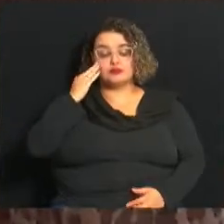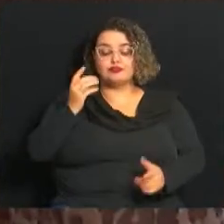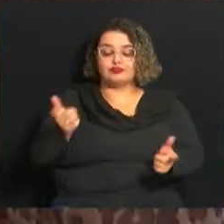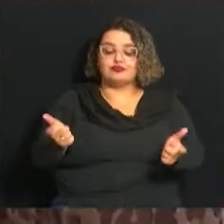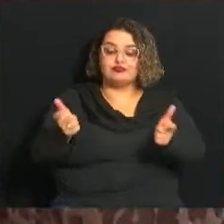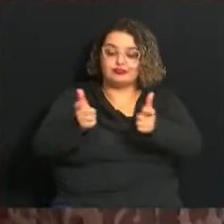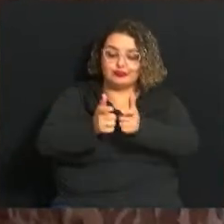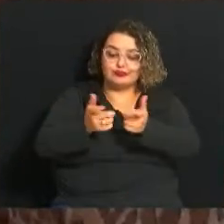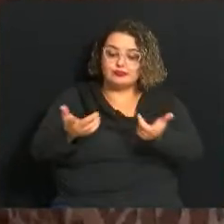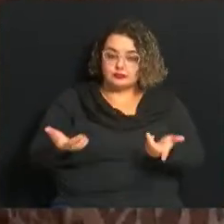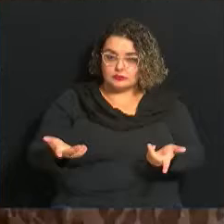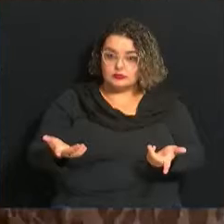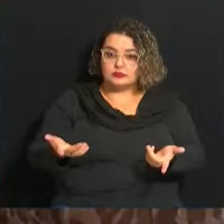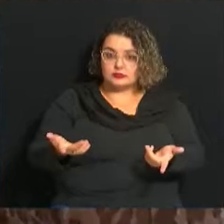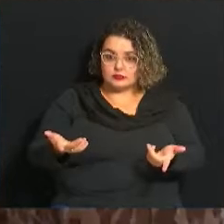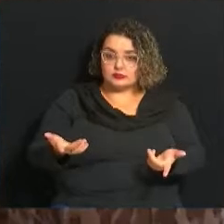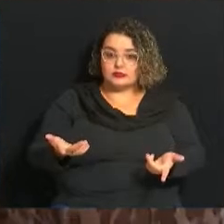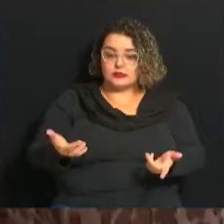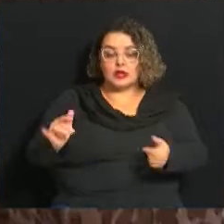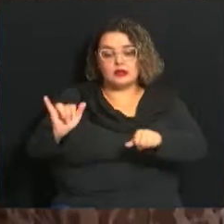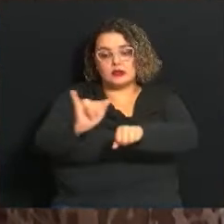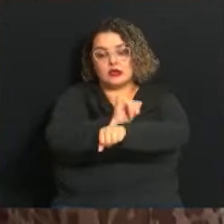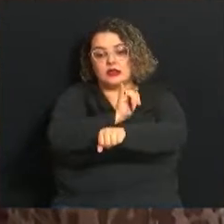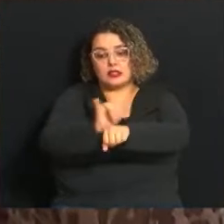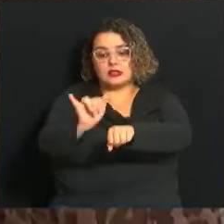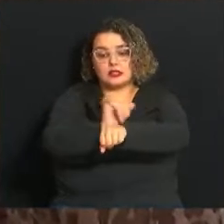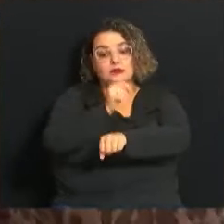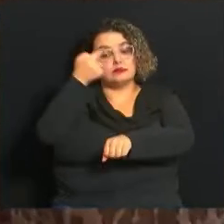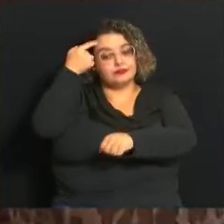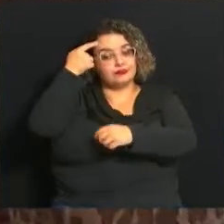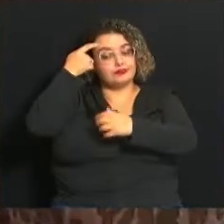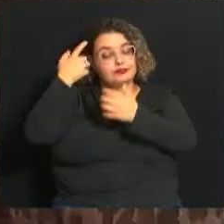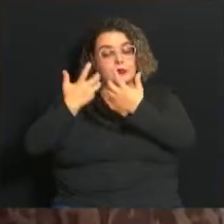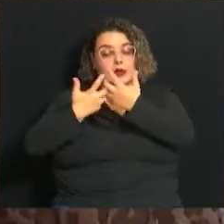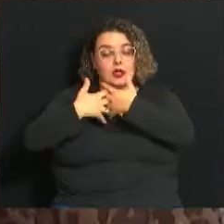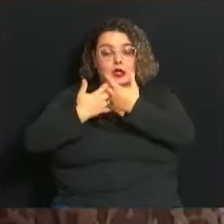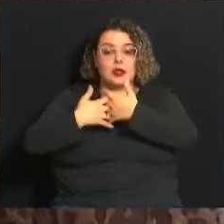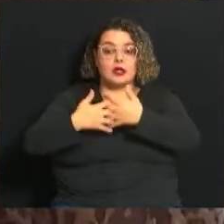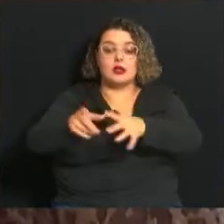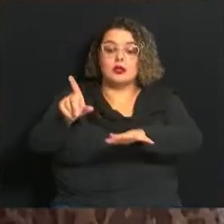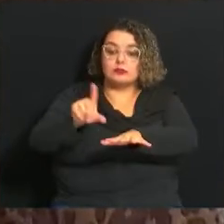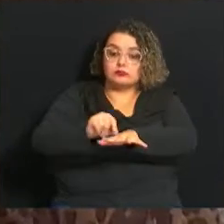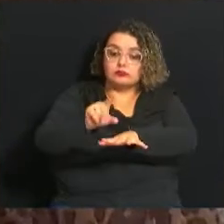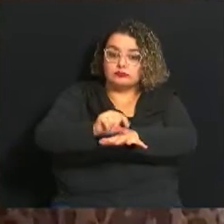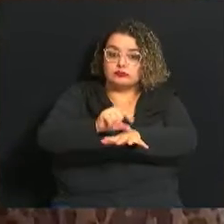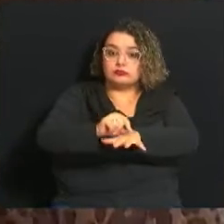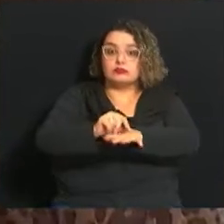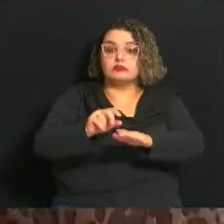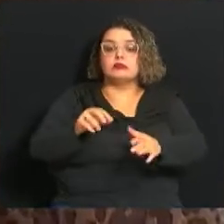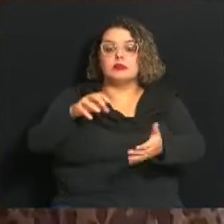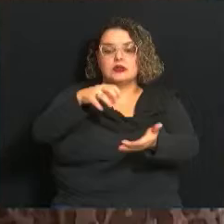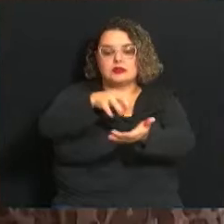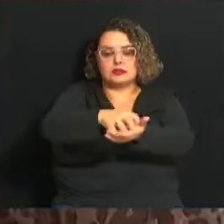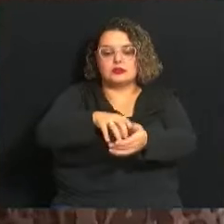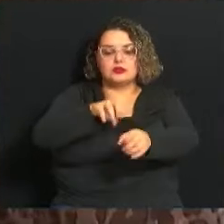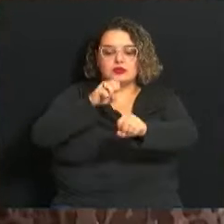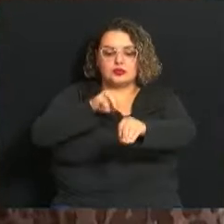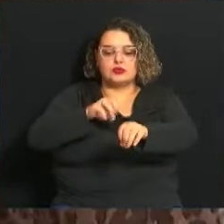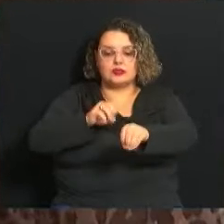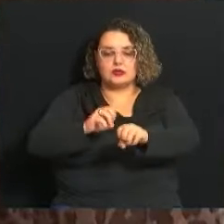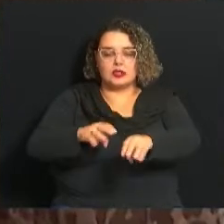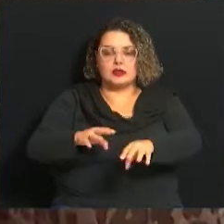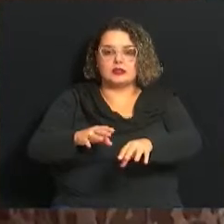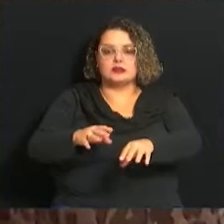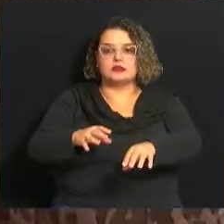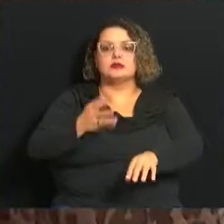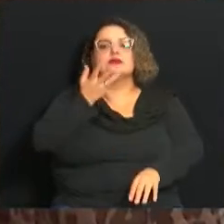esperado. Então, várias estratégias estão sendo pensadas e uma delas é a ida até os centros de educação infantil para atingir esse público